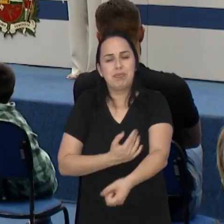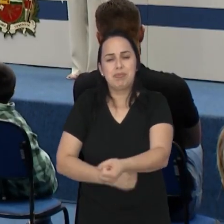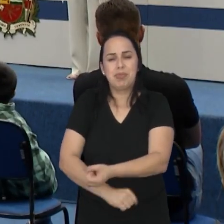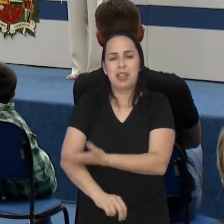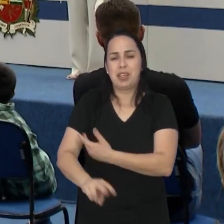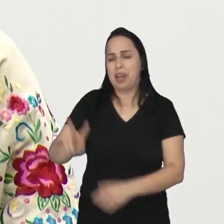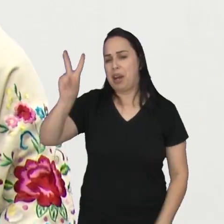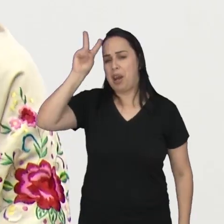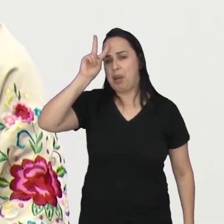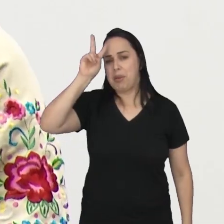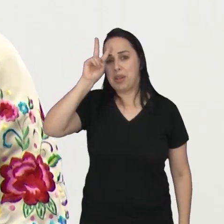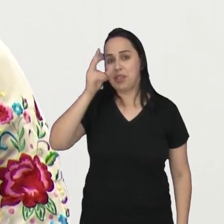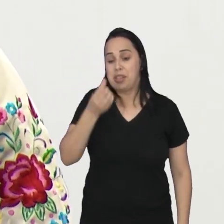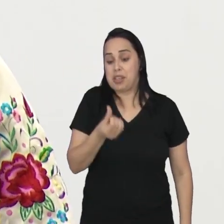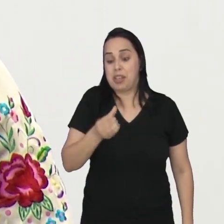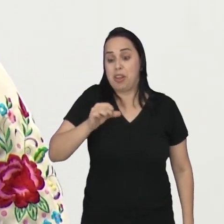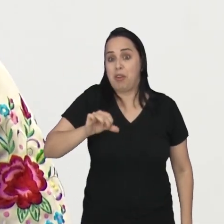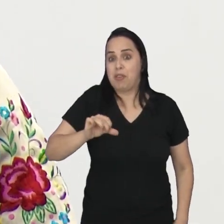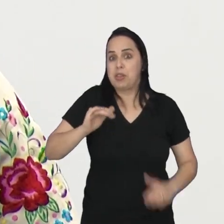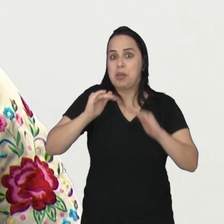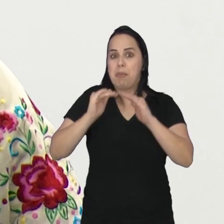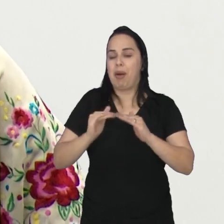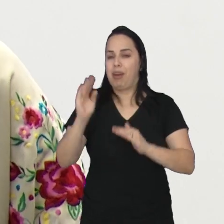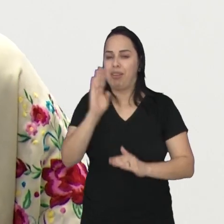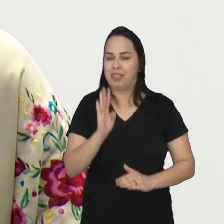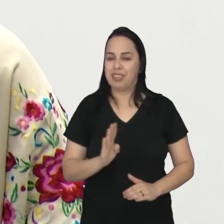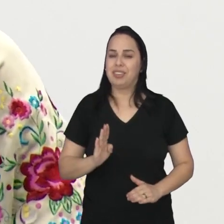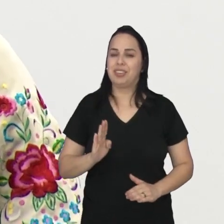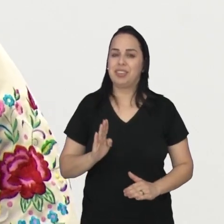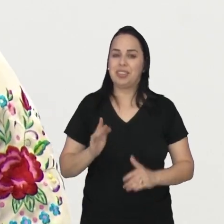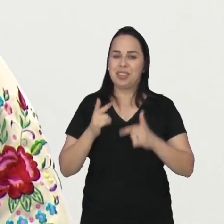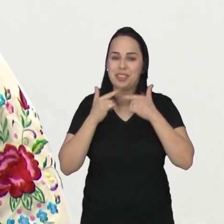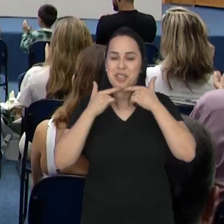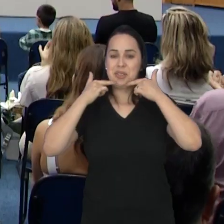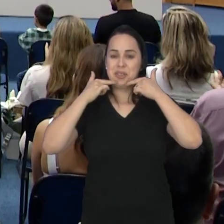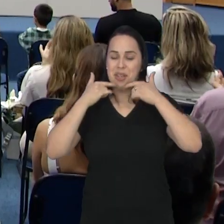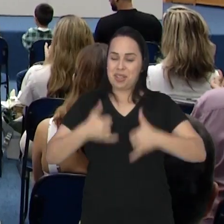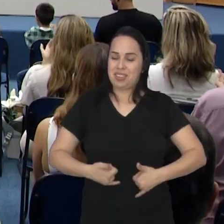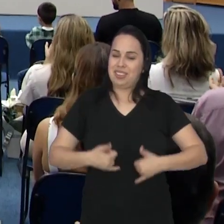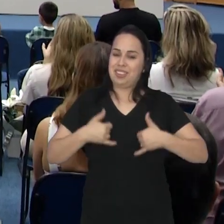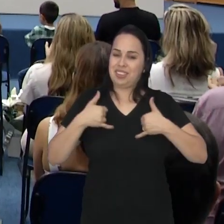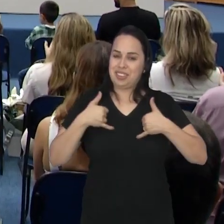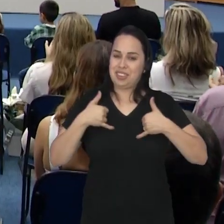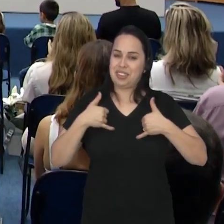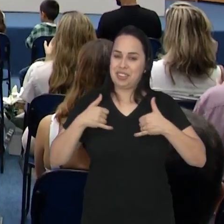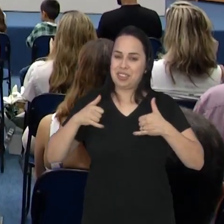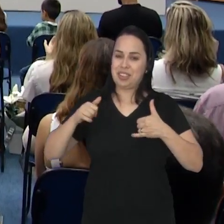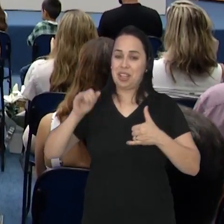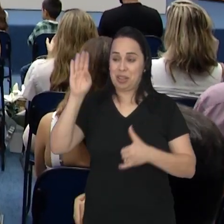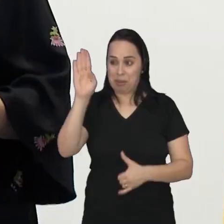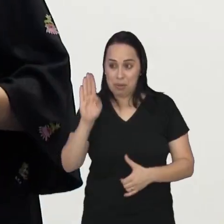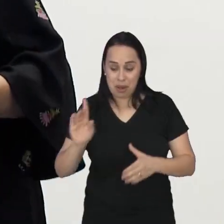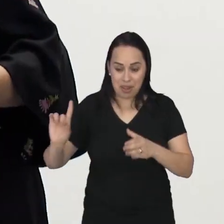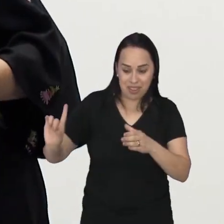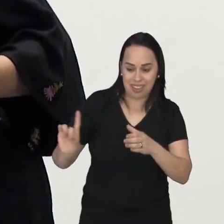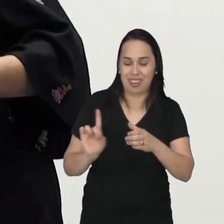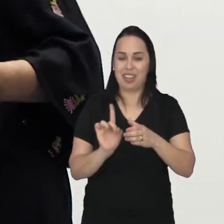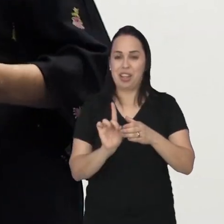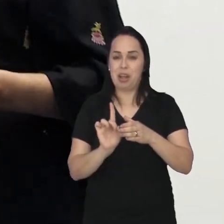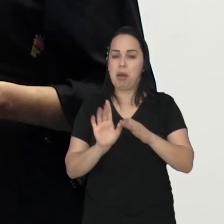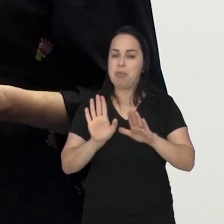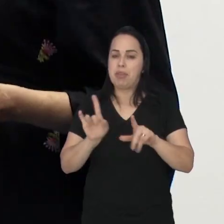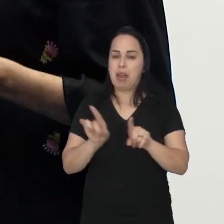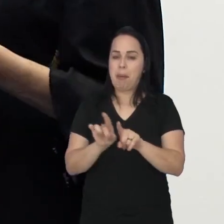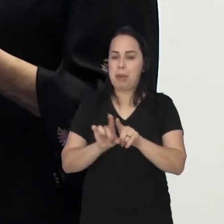que está completando 69 anos de Brasil e sente muito feliz e orgulhosa em poder fazer parte não só do nosso